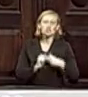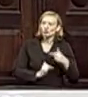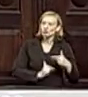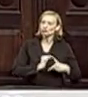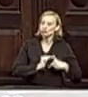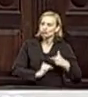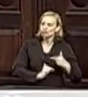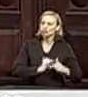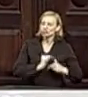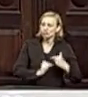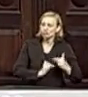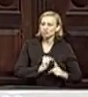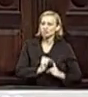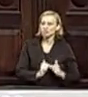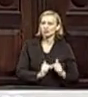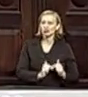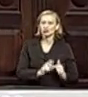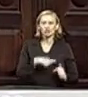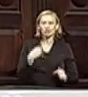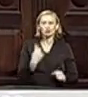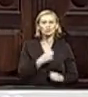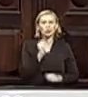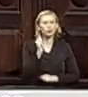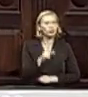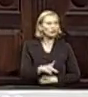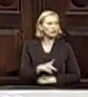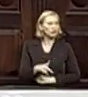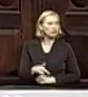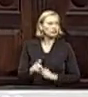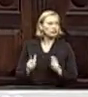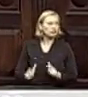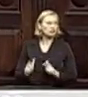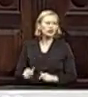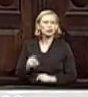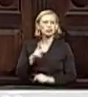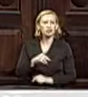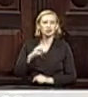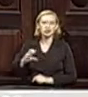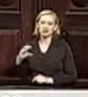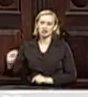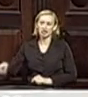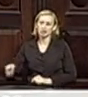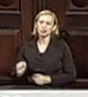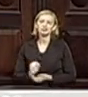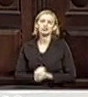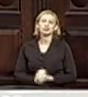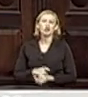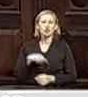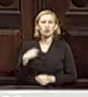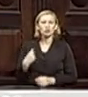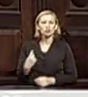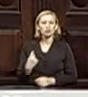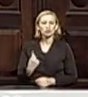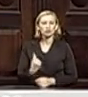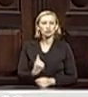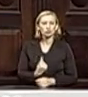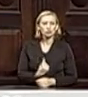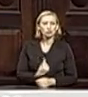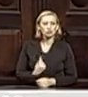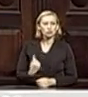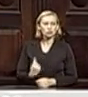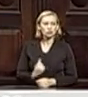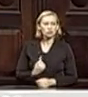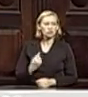servidores para que a gente aprove aqui nessa casa o PCCS. A nossa bancada, ela tem lutado não só